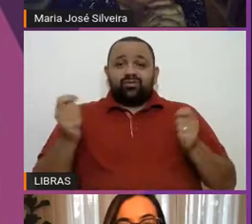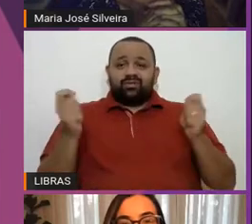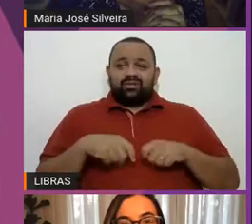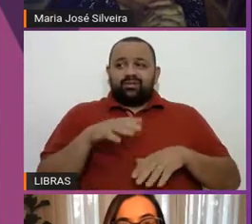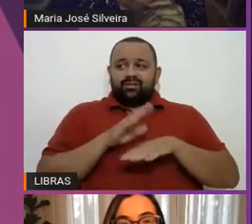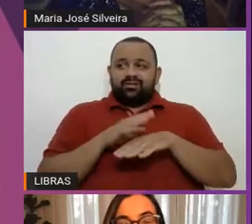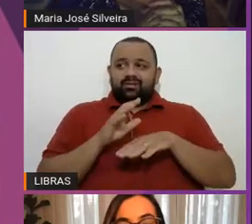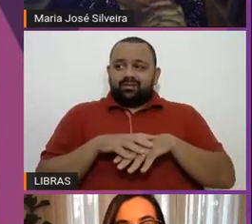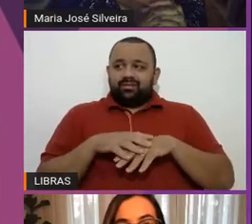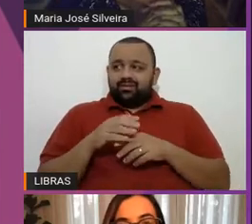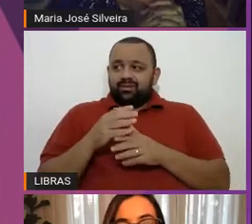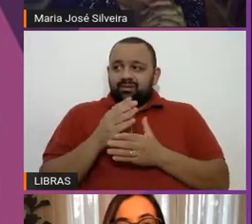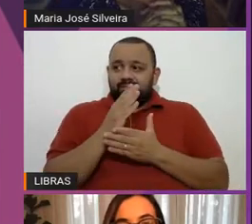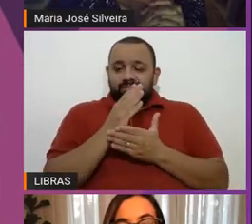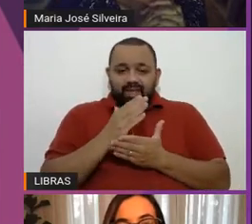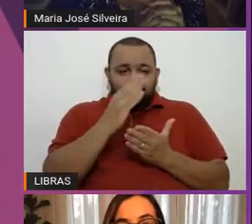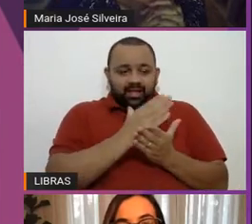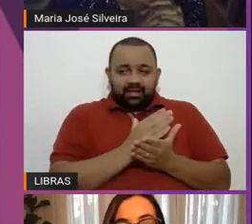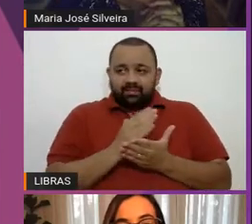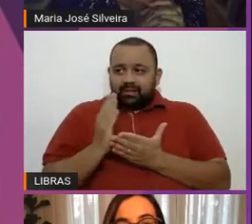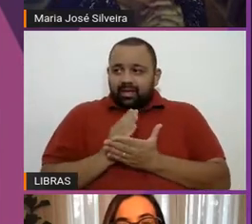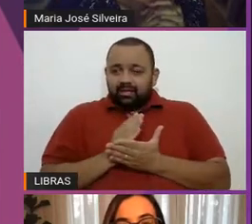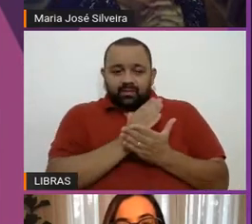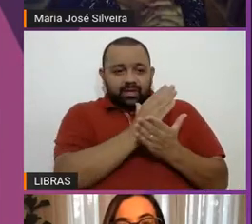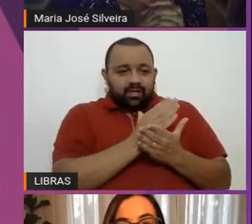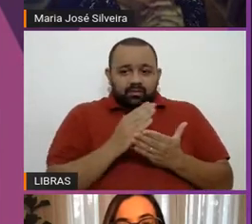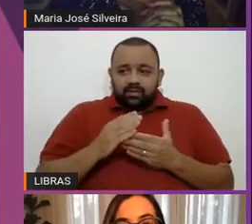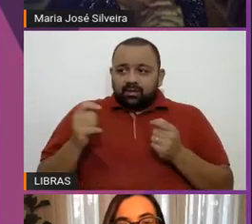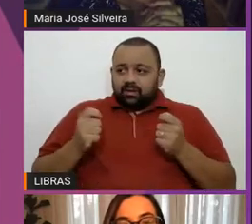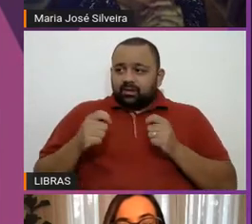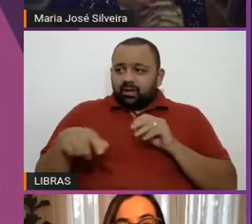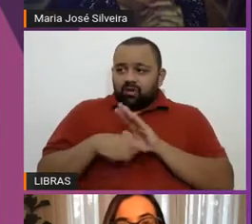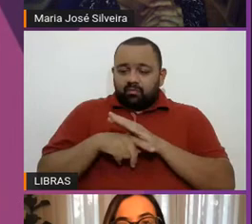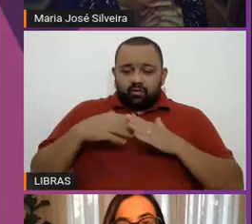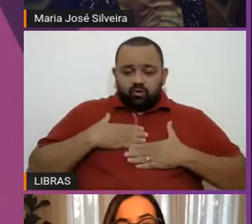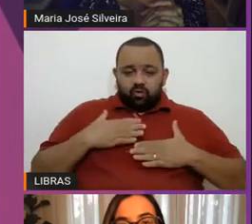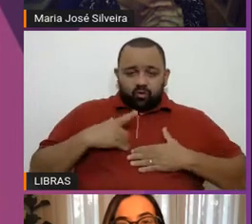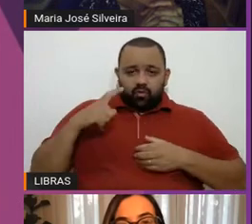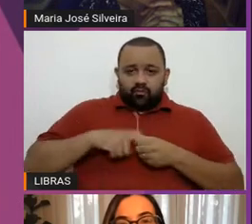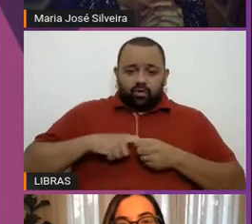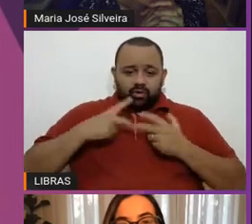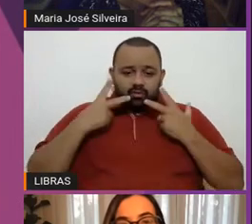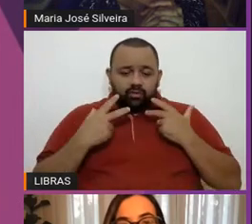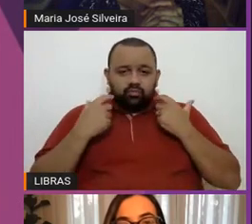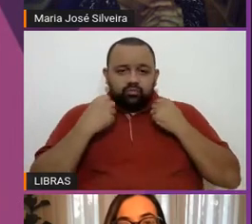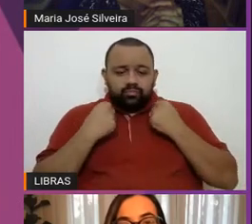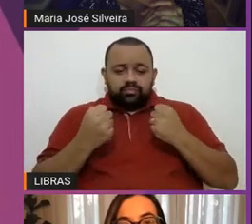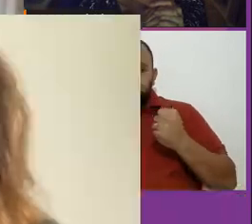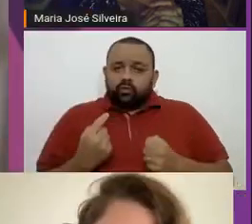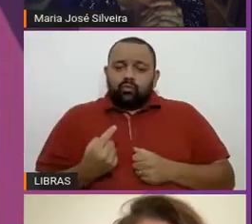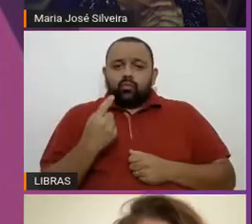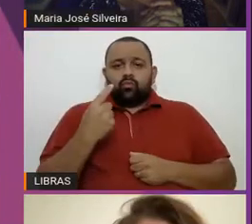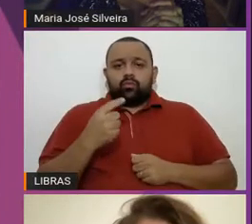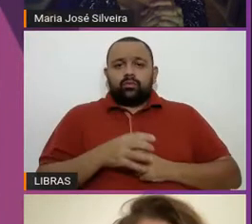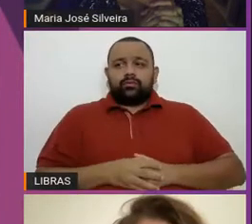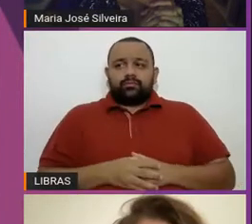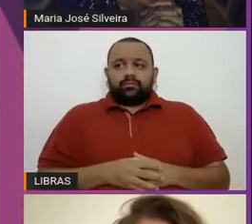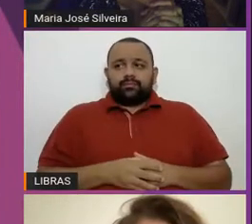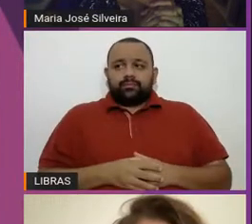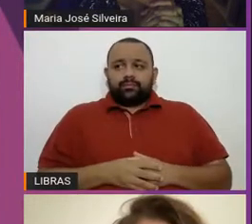tá os pedaços também sente que que precisa cantar para o próprio corpo tá se uma força só